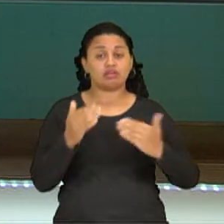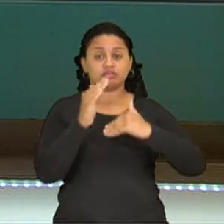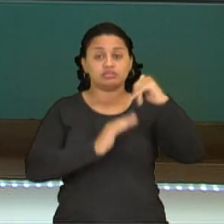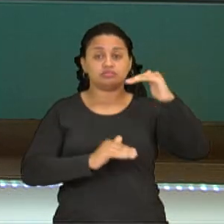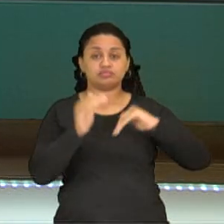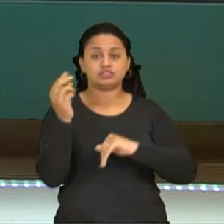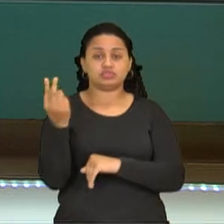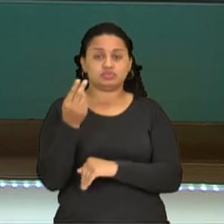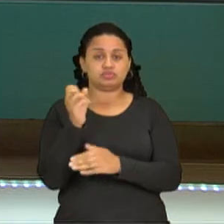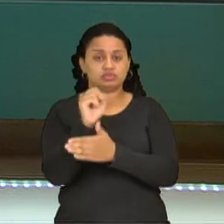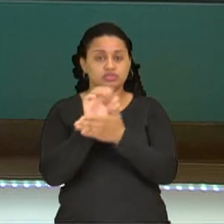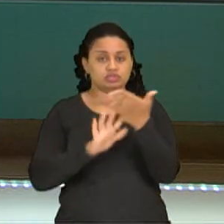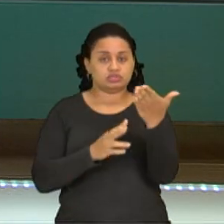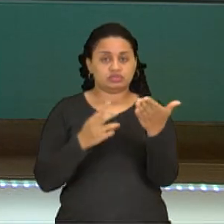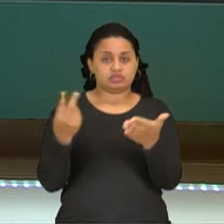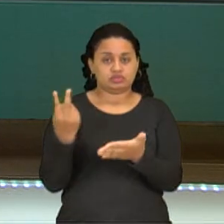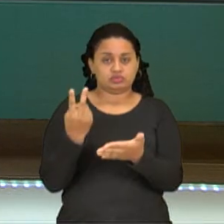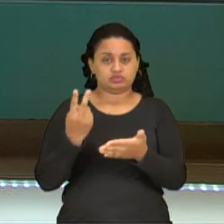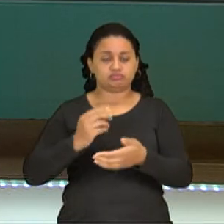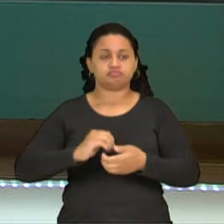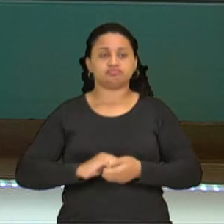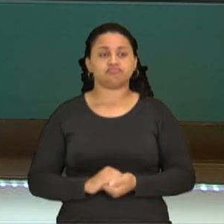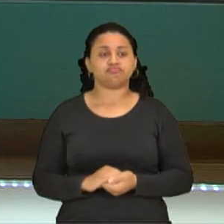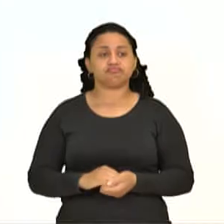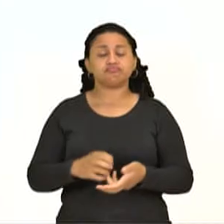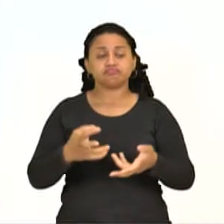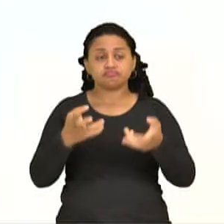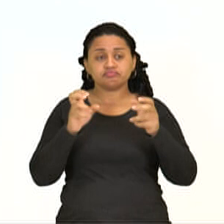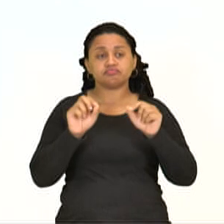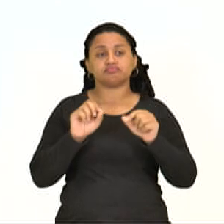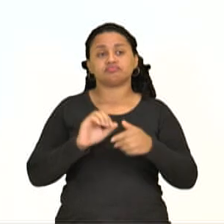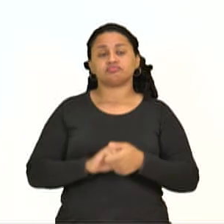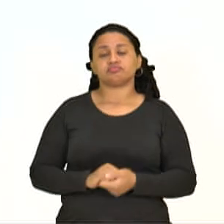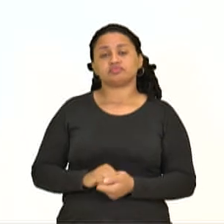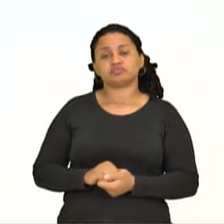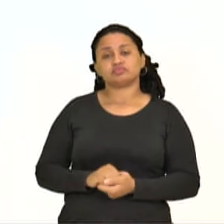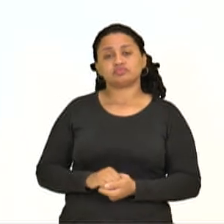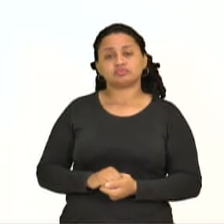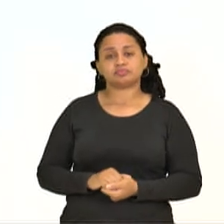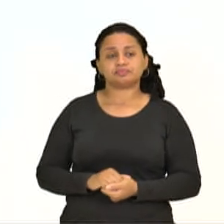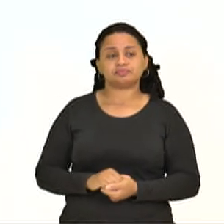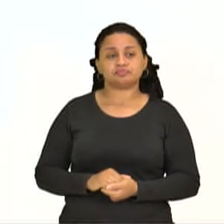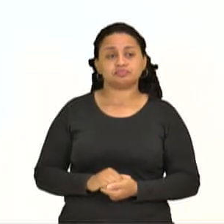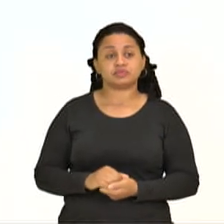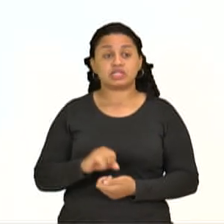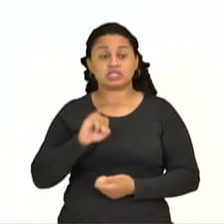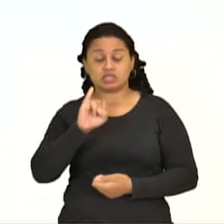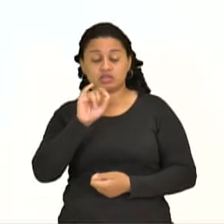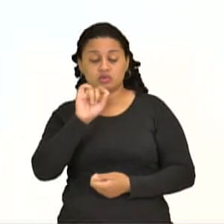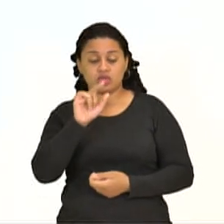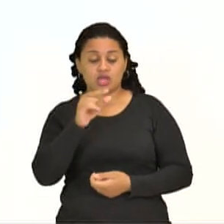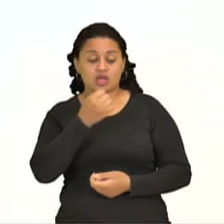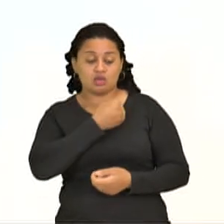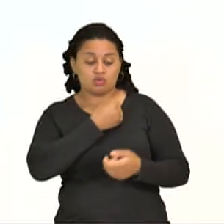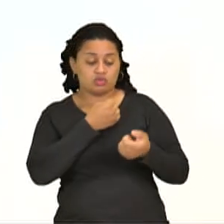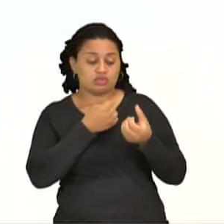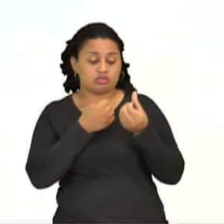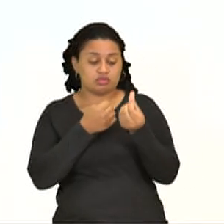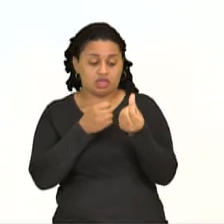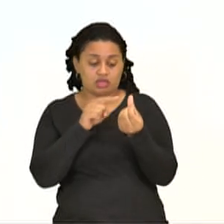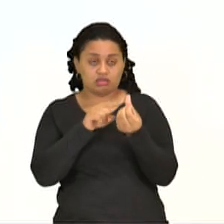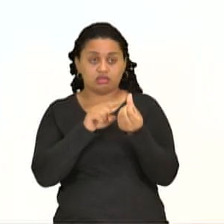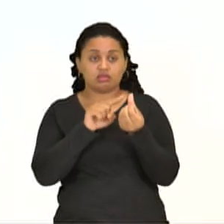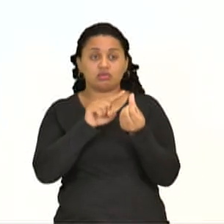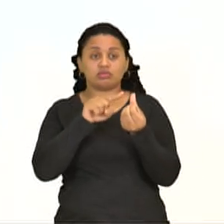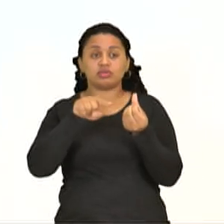para o nosso praticando 2. Olha lá. Se você elevar o número 6 a